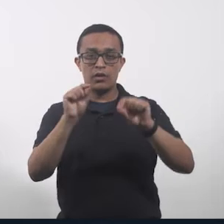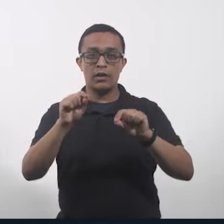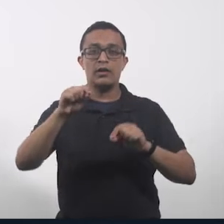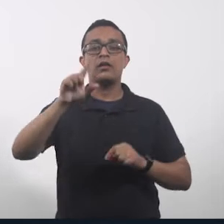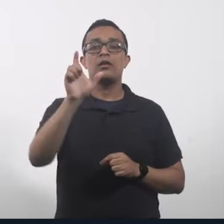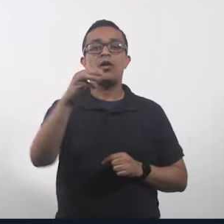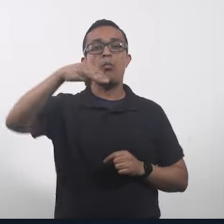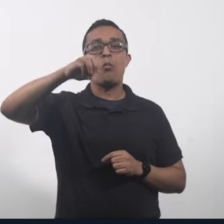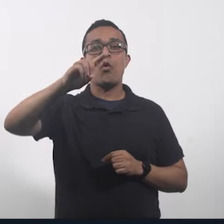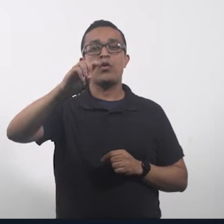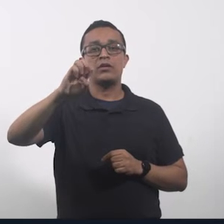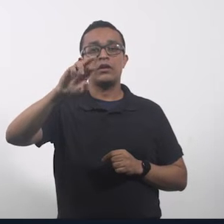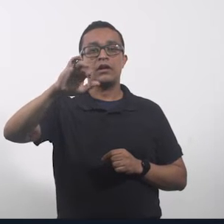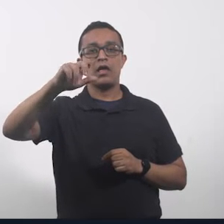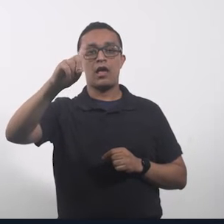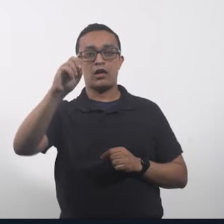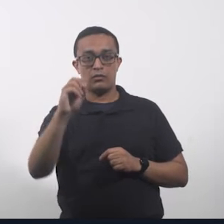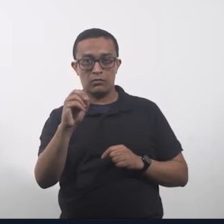moderado.